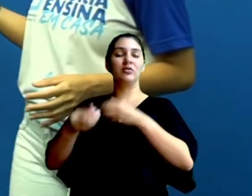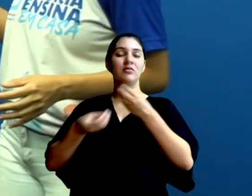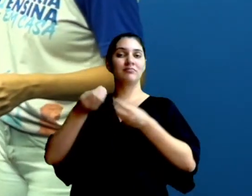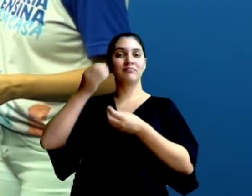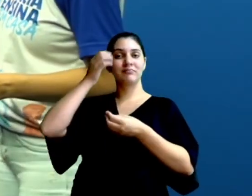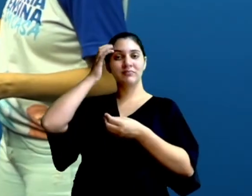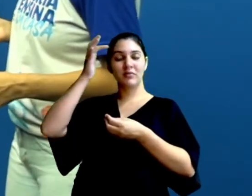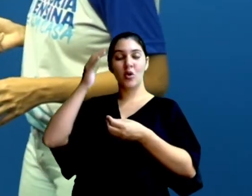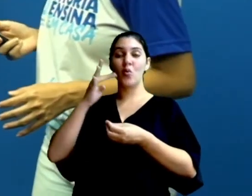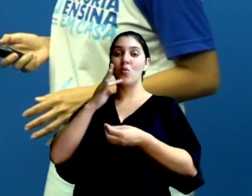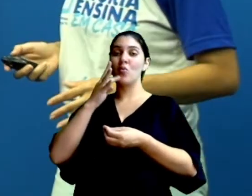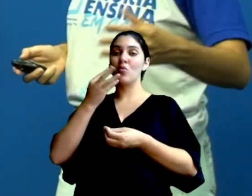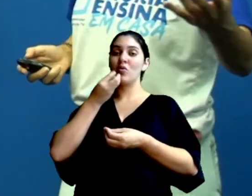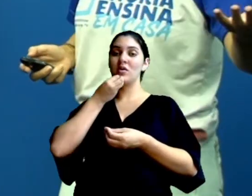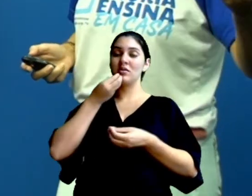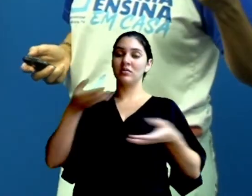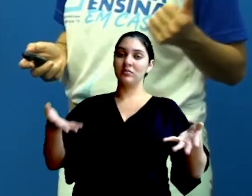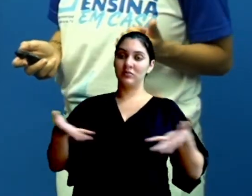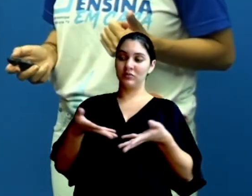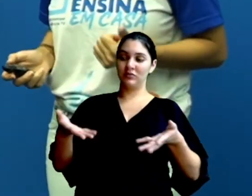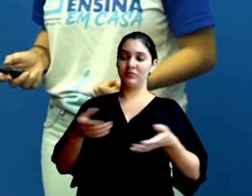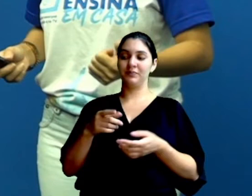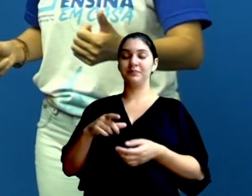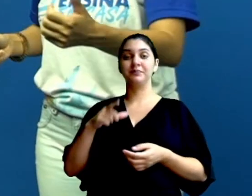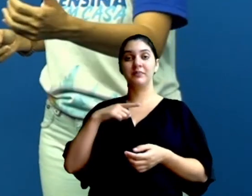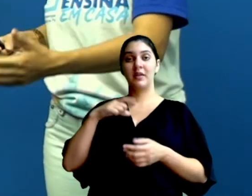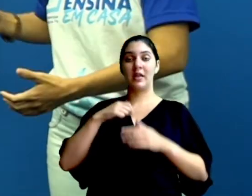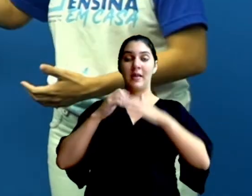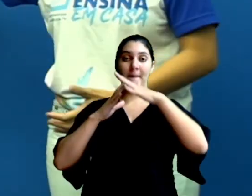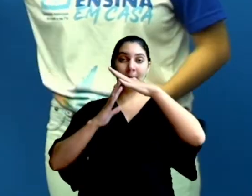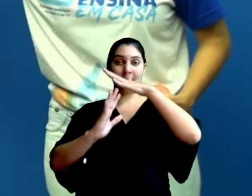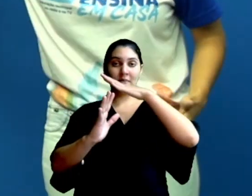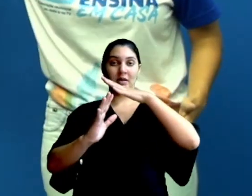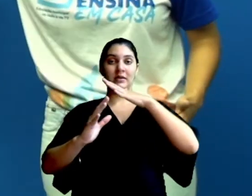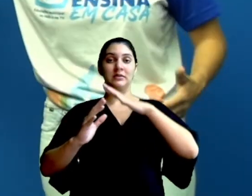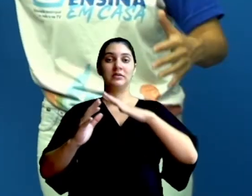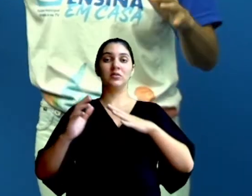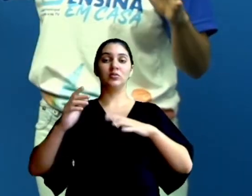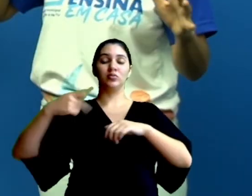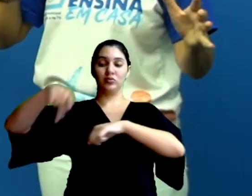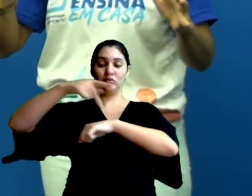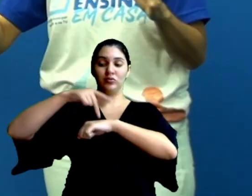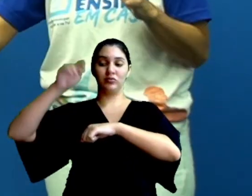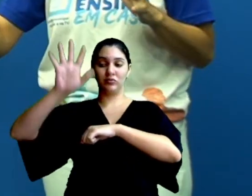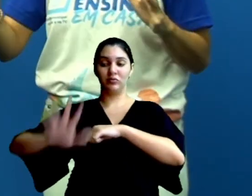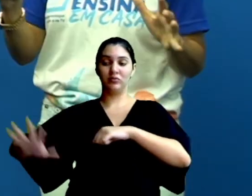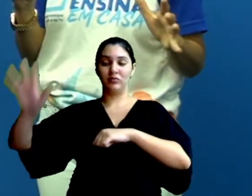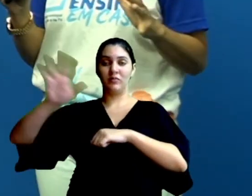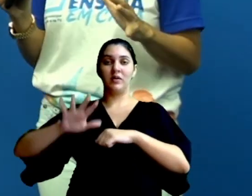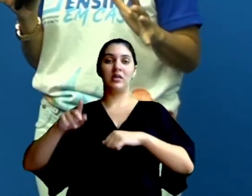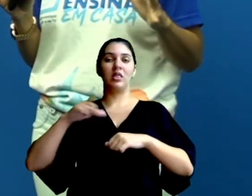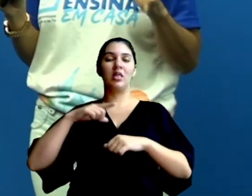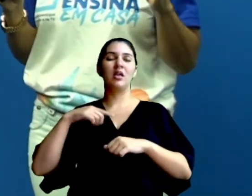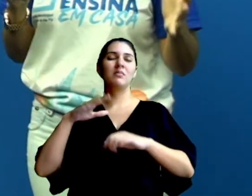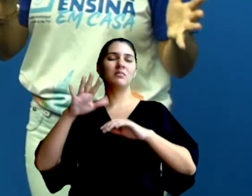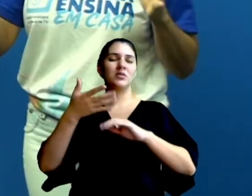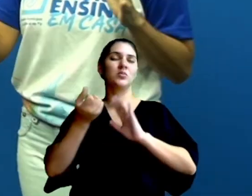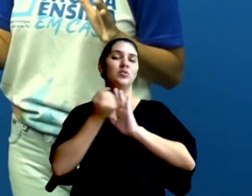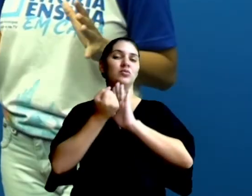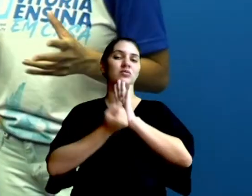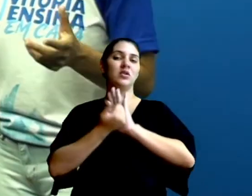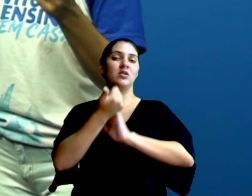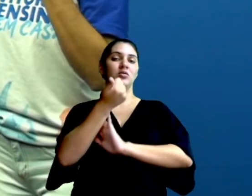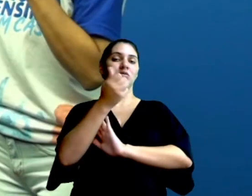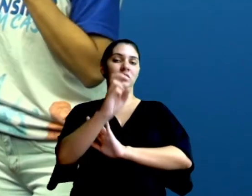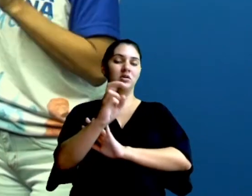como nós conhecemos hoje. A migração internacional também é oriunda desse período ali, século XVI,